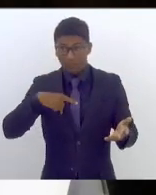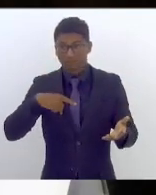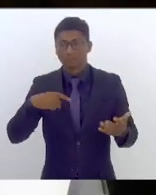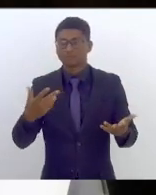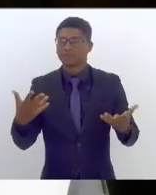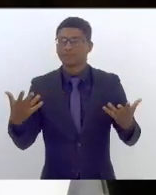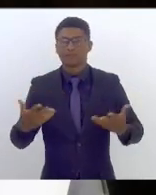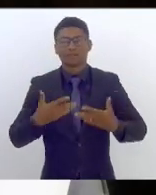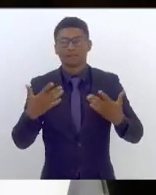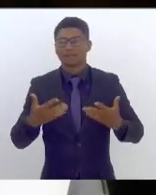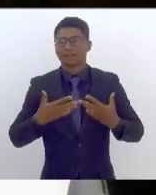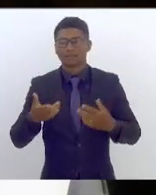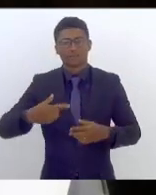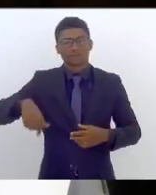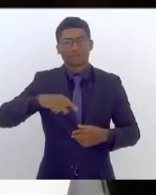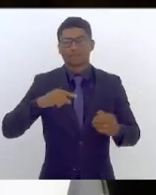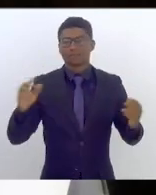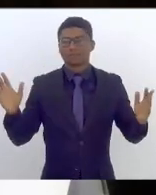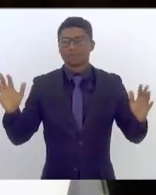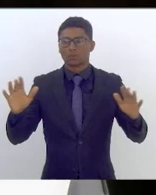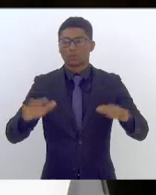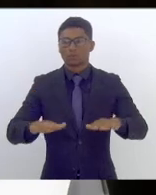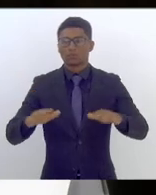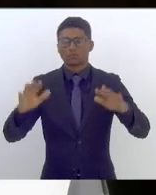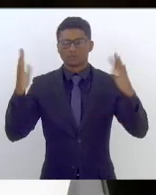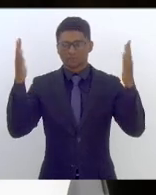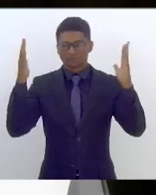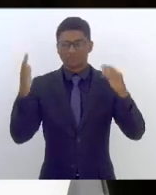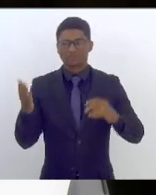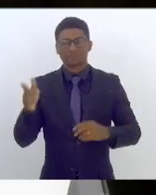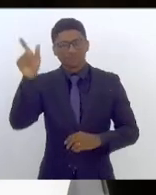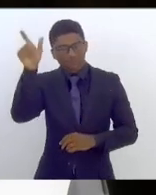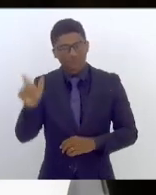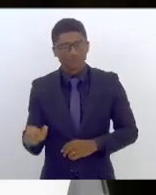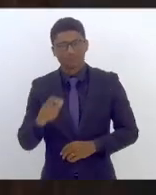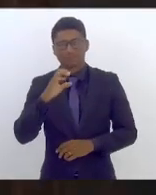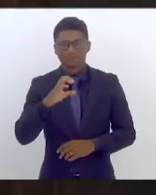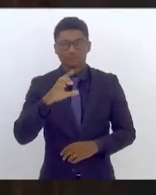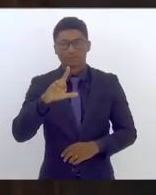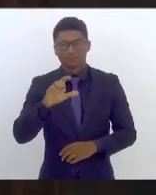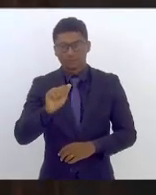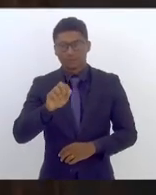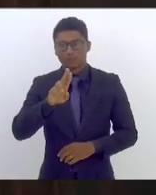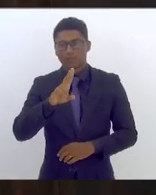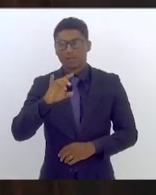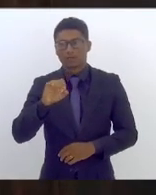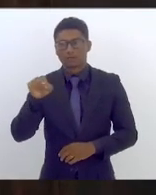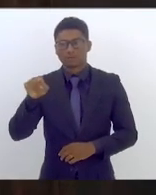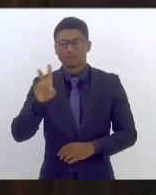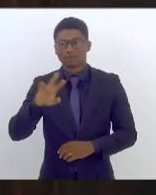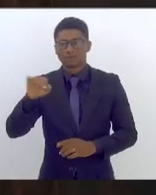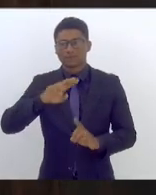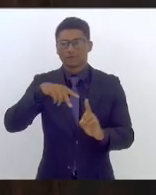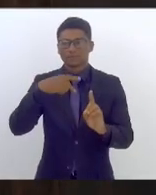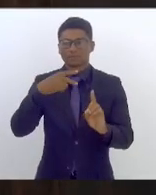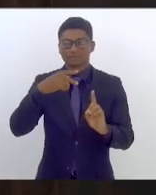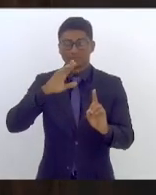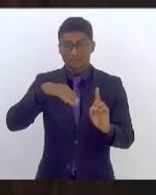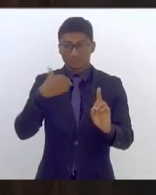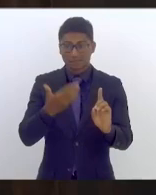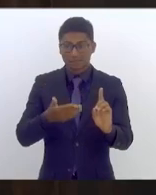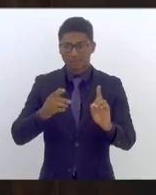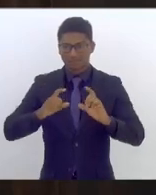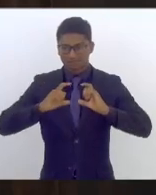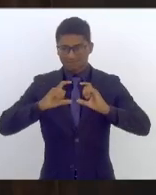nós estarmos aqui festejando Cláudio Henrique que vai receber essa encomenda maravilhosa essa